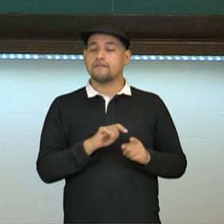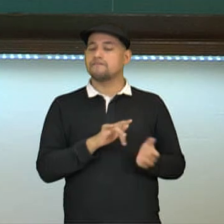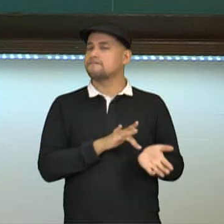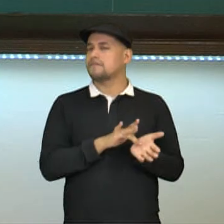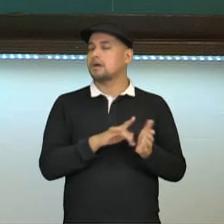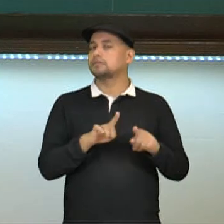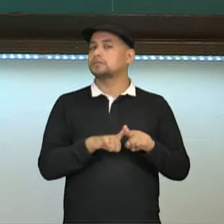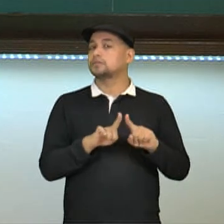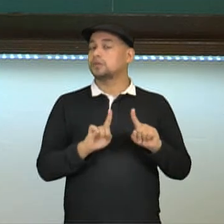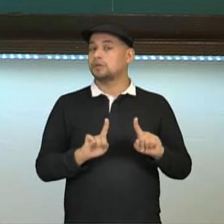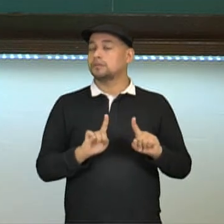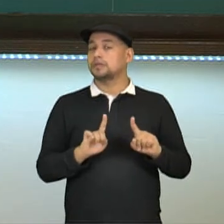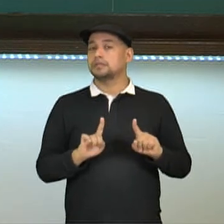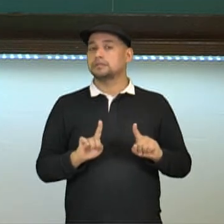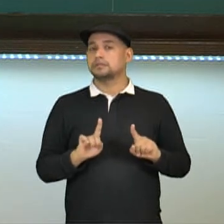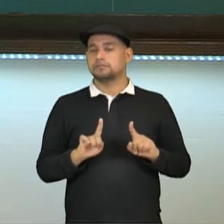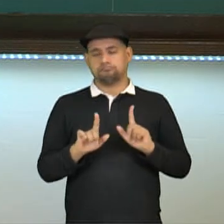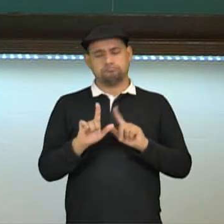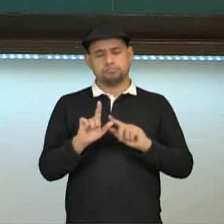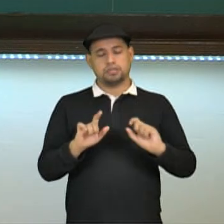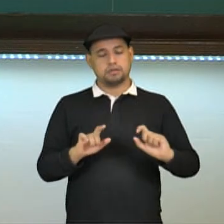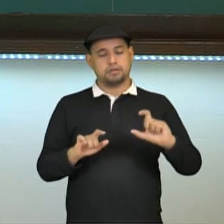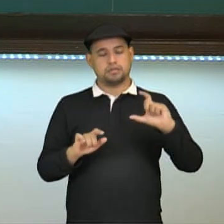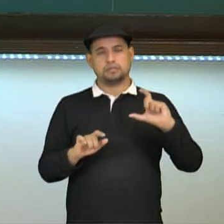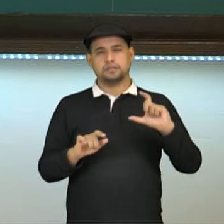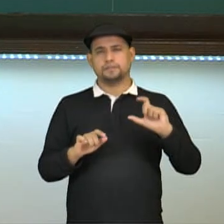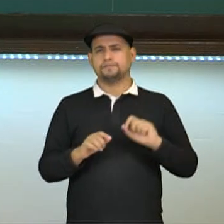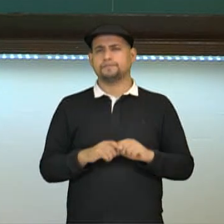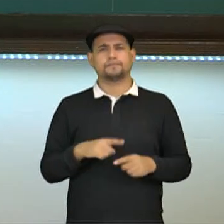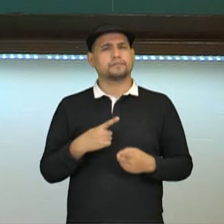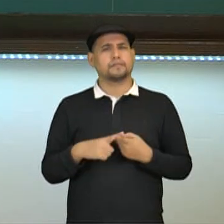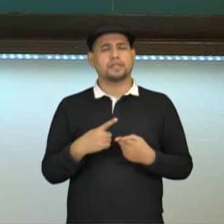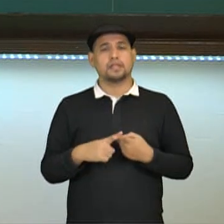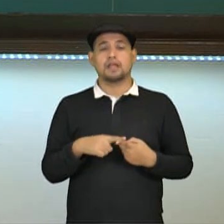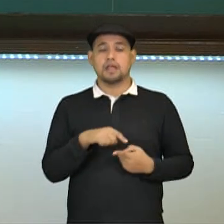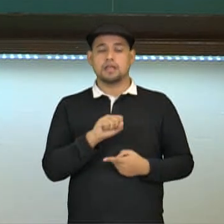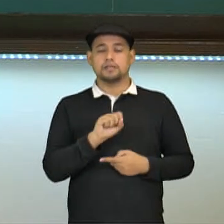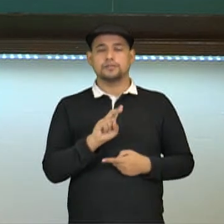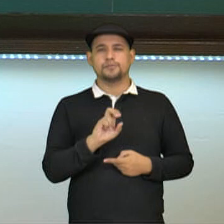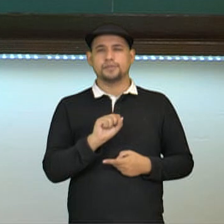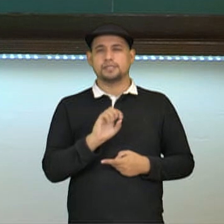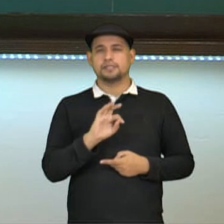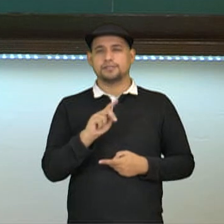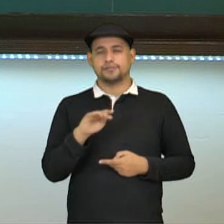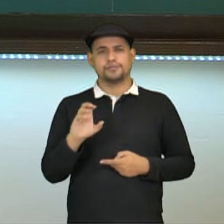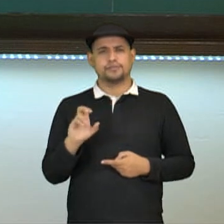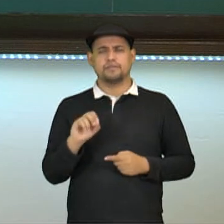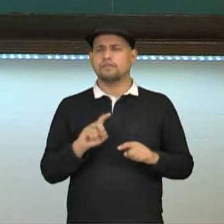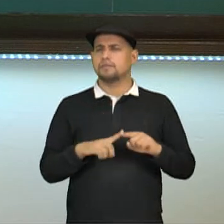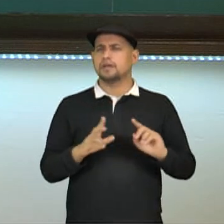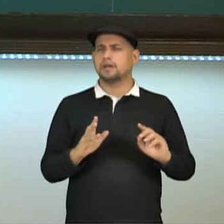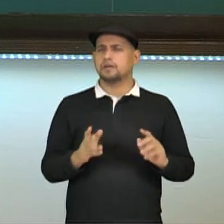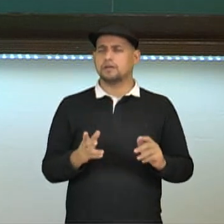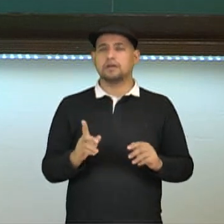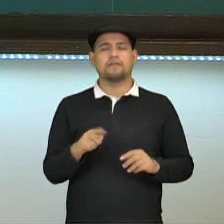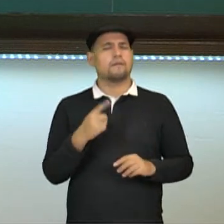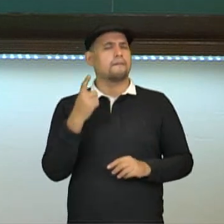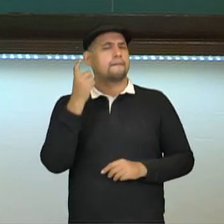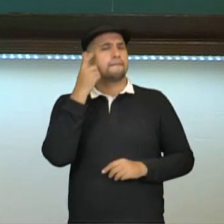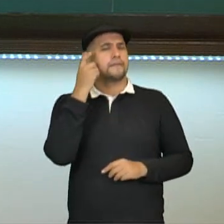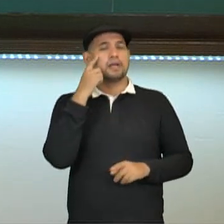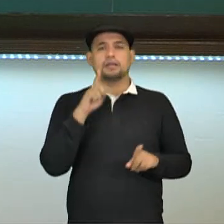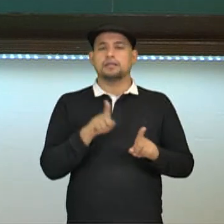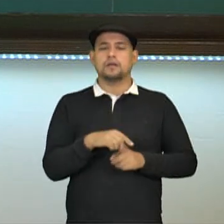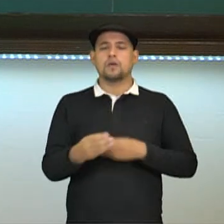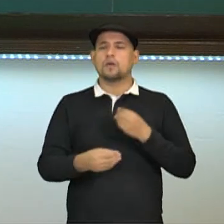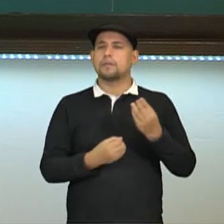fictícia, em letra maiúscula, né? Por quê? Porque é um substantivo próprio, né? Agora sim vocês vão pensar aí em